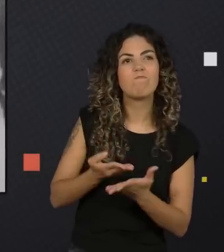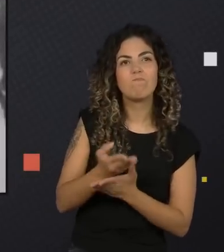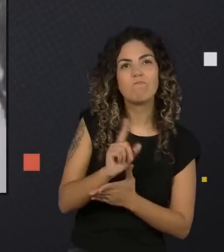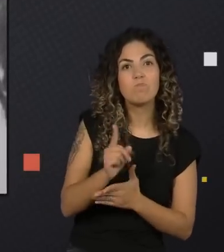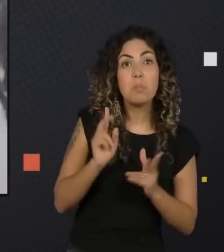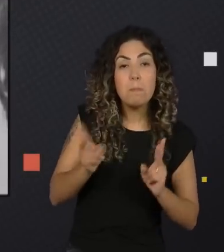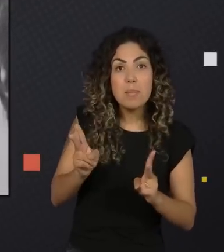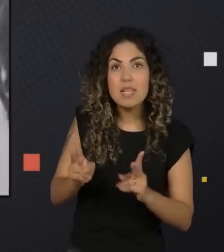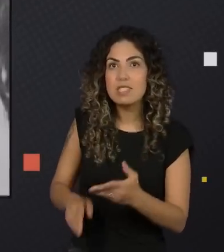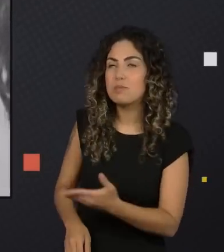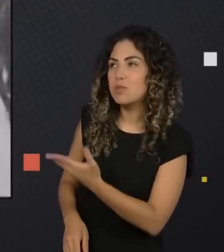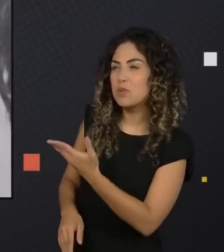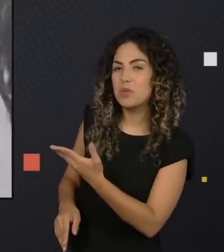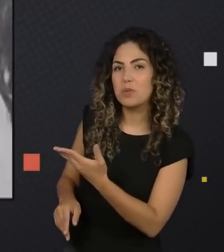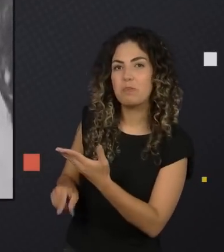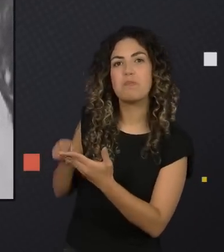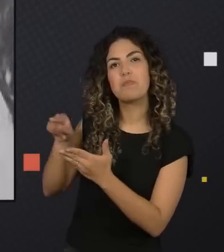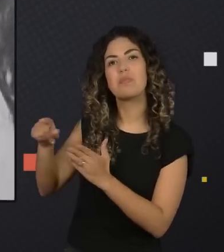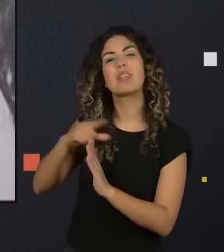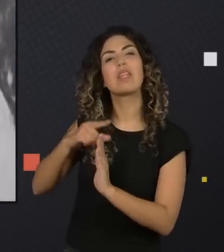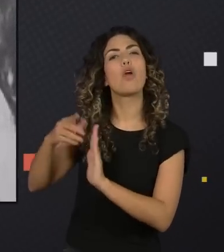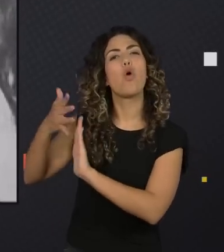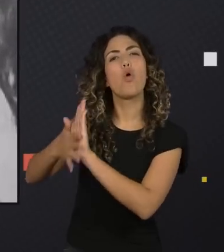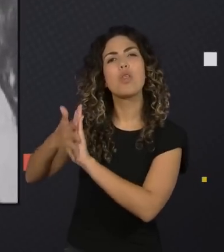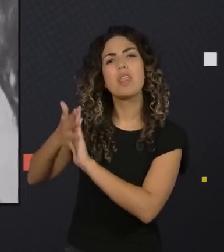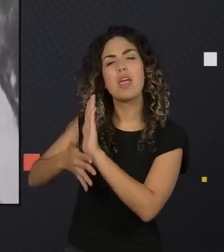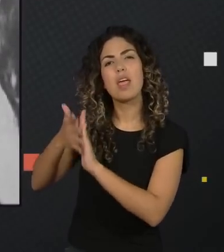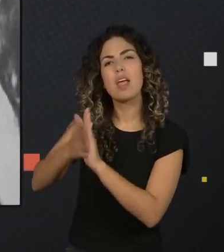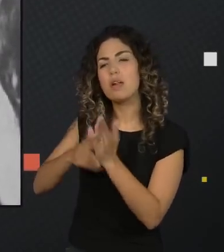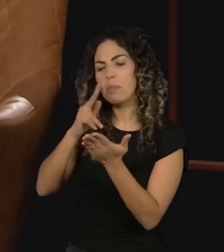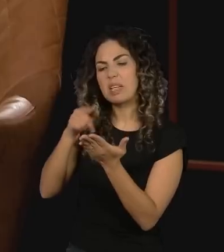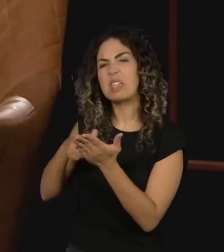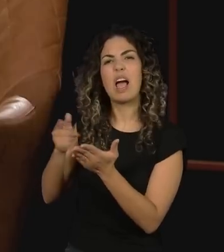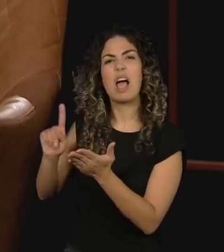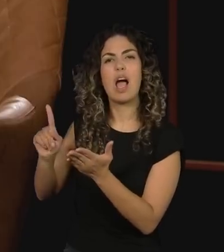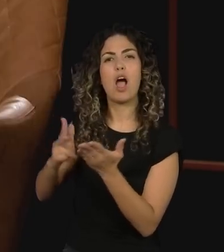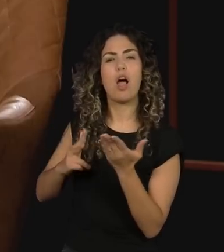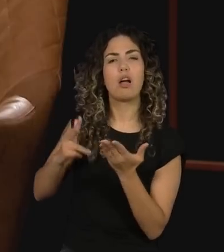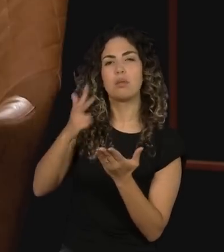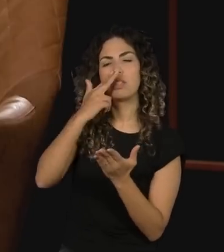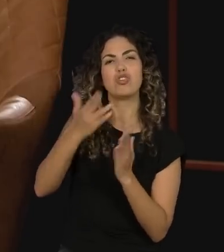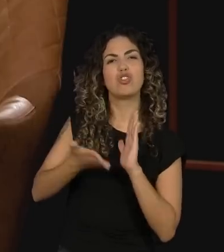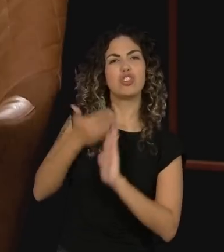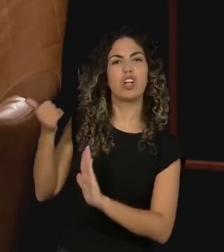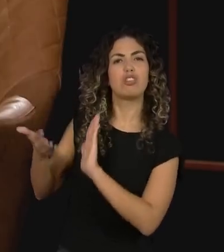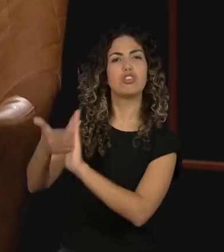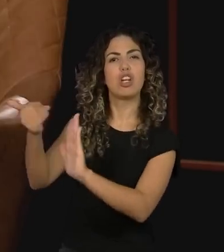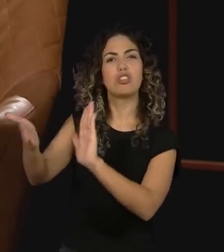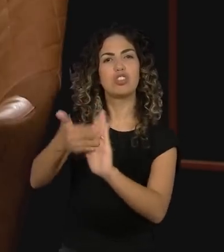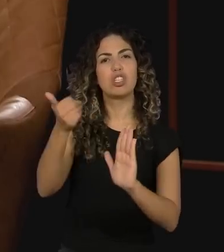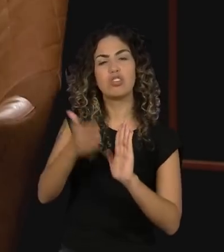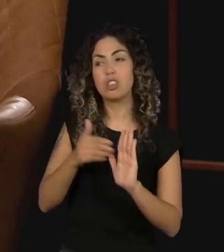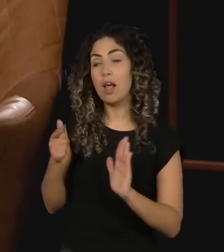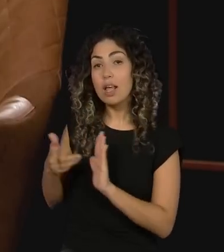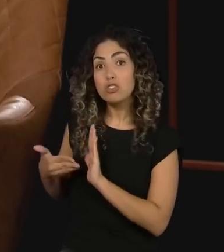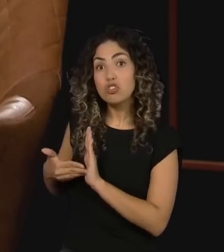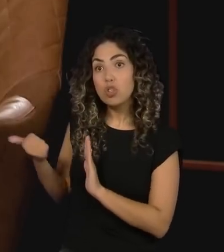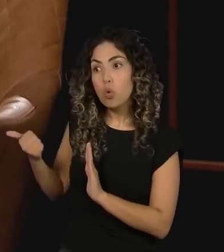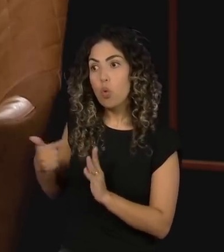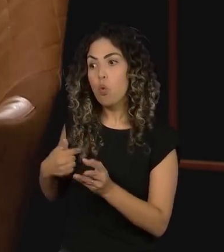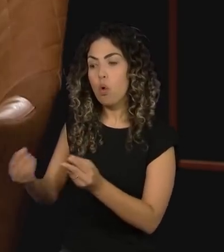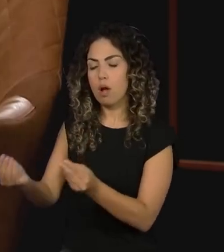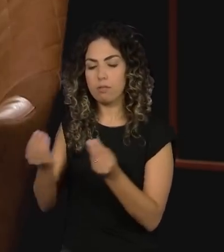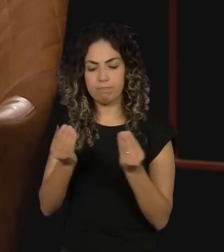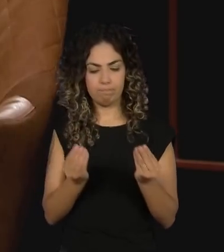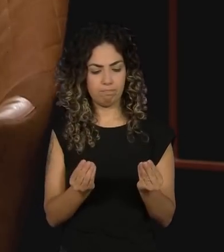A Pri falou para mim, Priscila Rosenbaum, Clá, é uma única mulher, pega isso que não entrou, dá teu